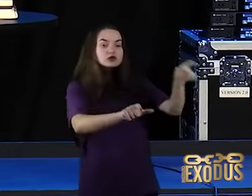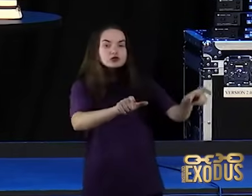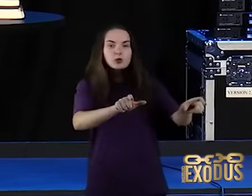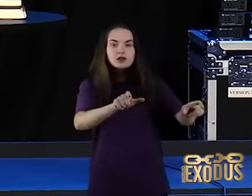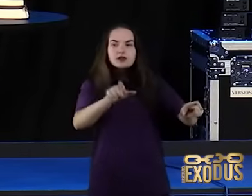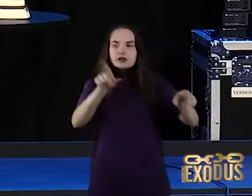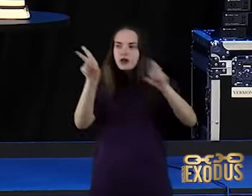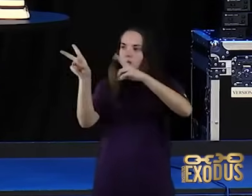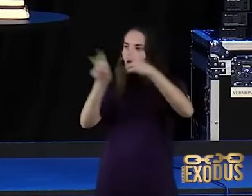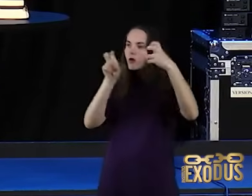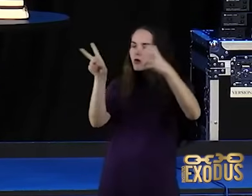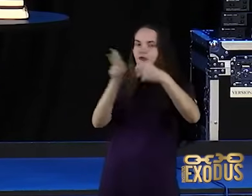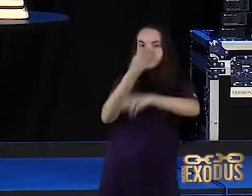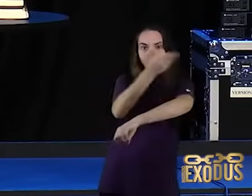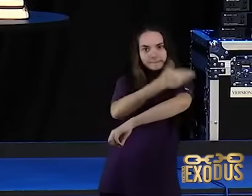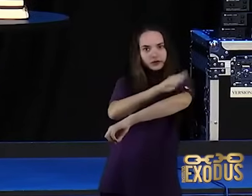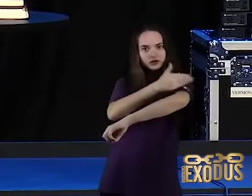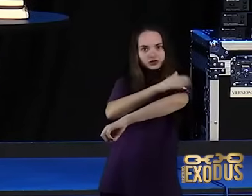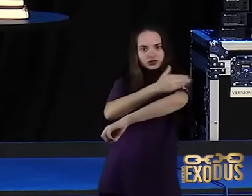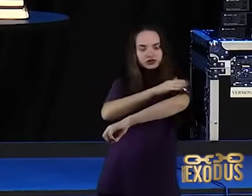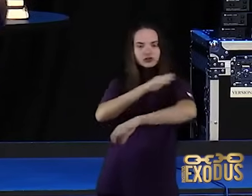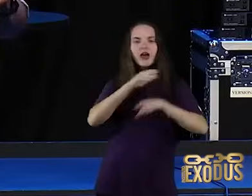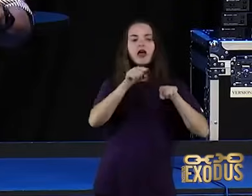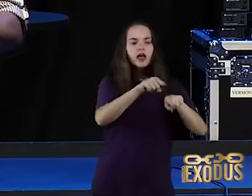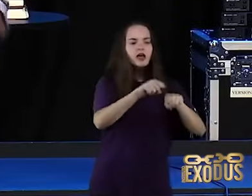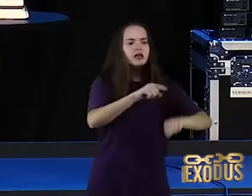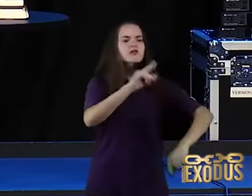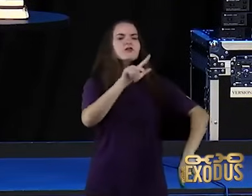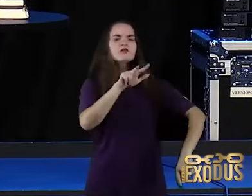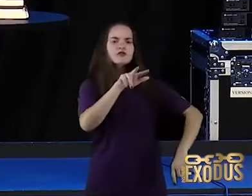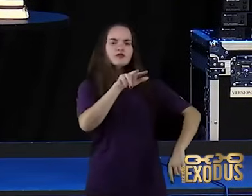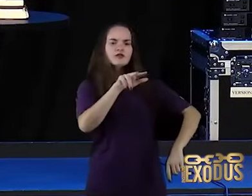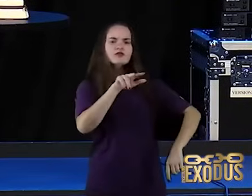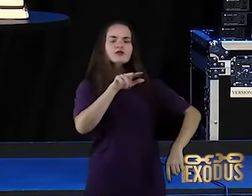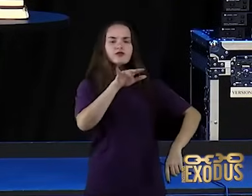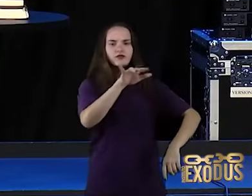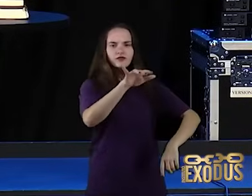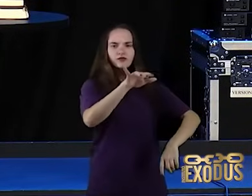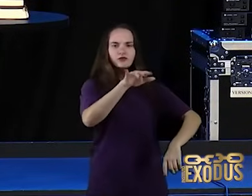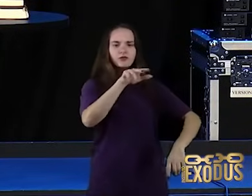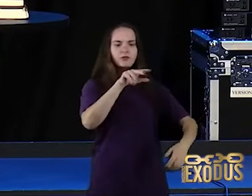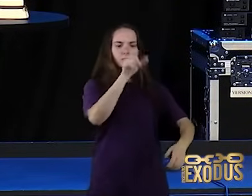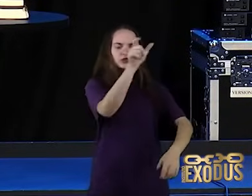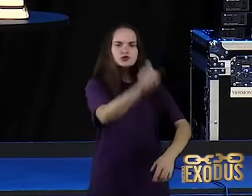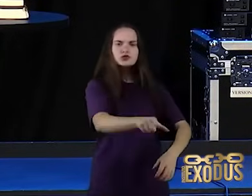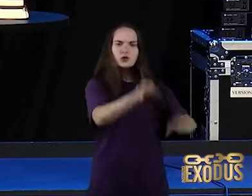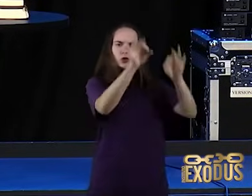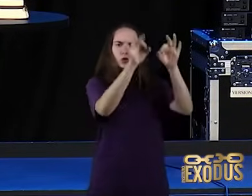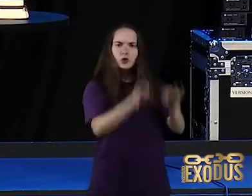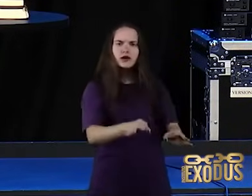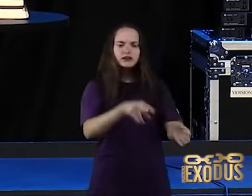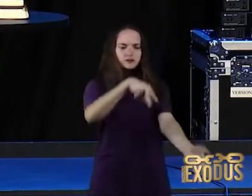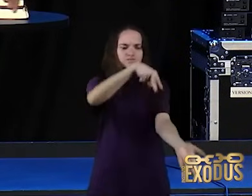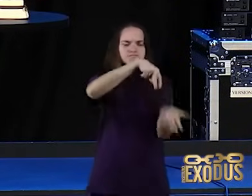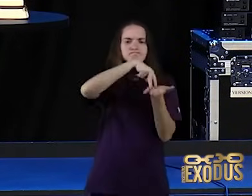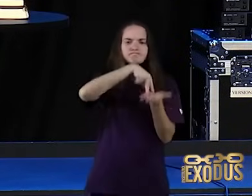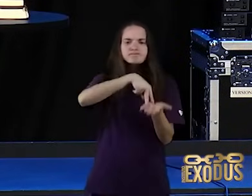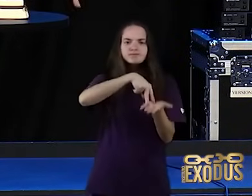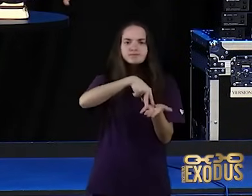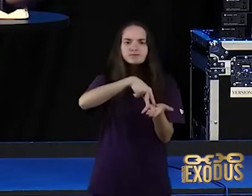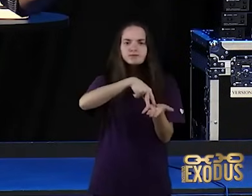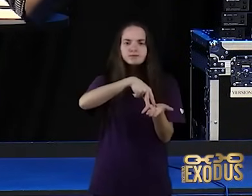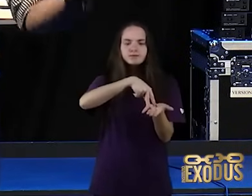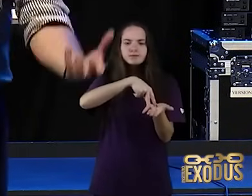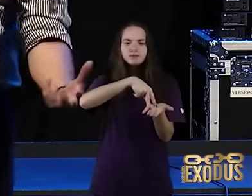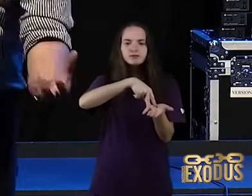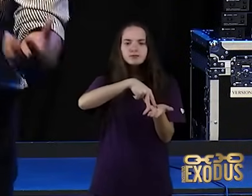homem dente a casa dele vai sofrer com ventos com vend Vas com aguaceiro mas